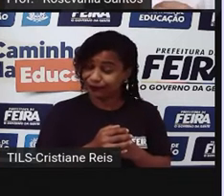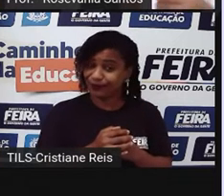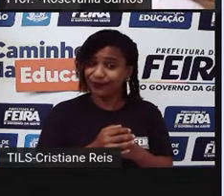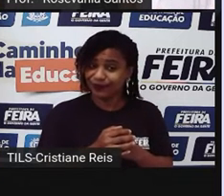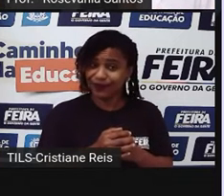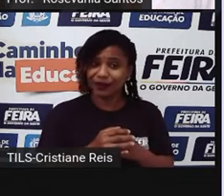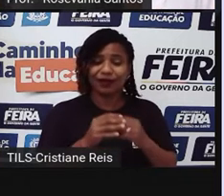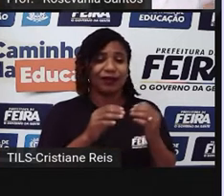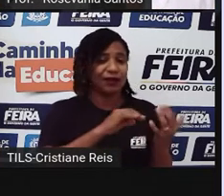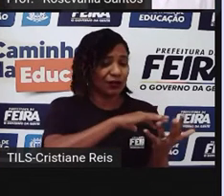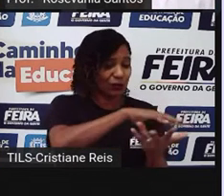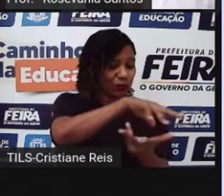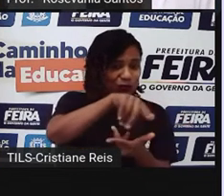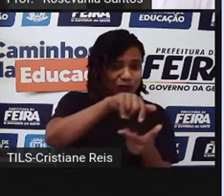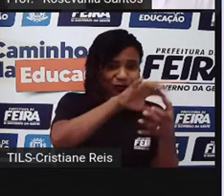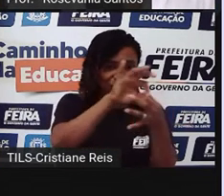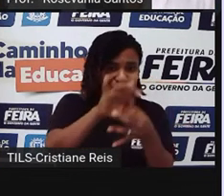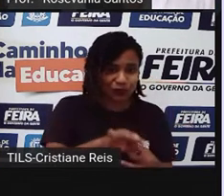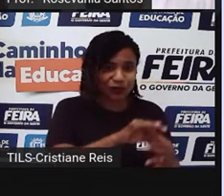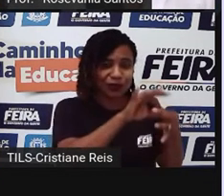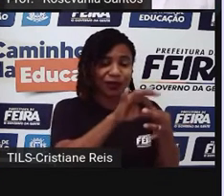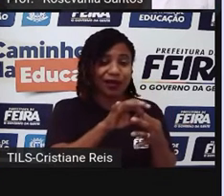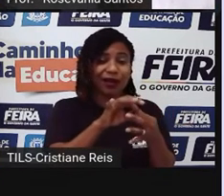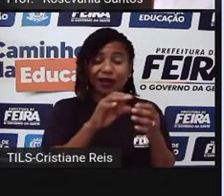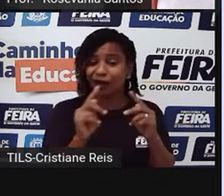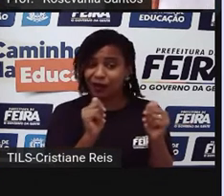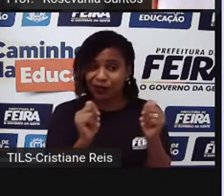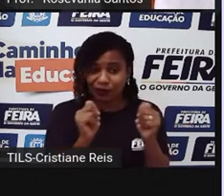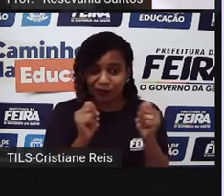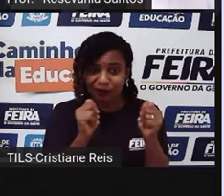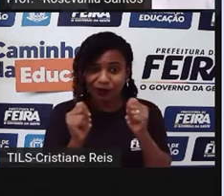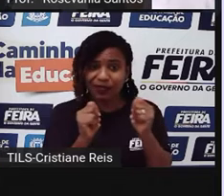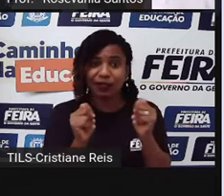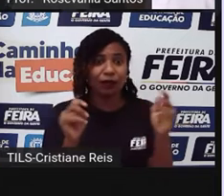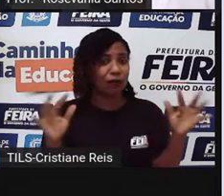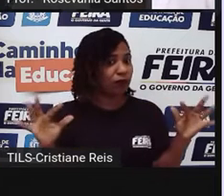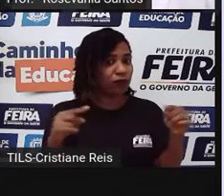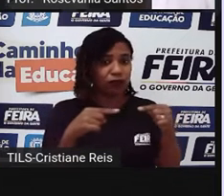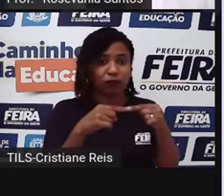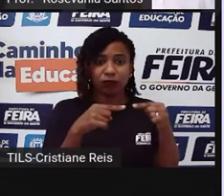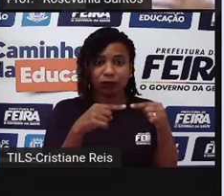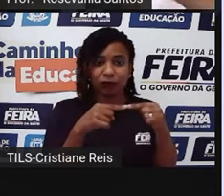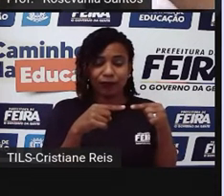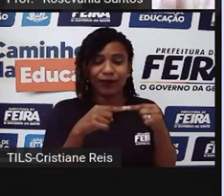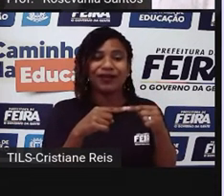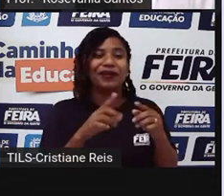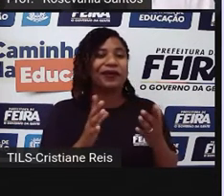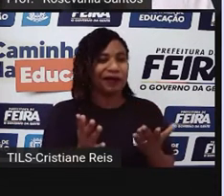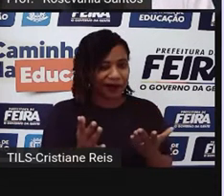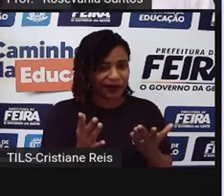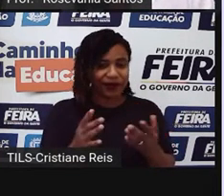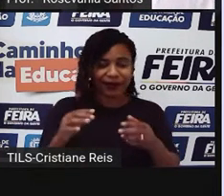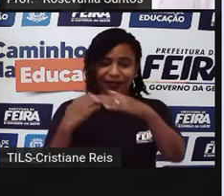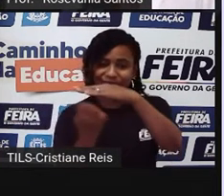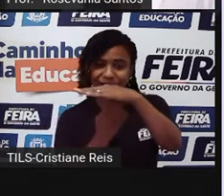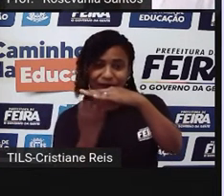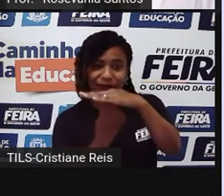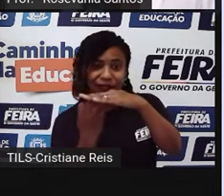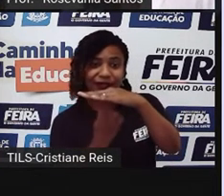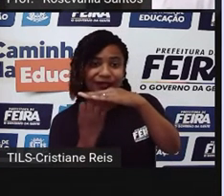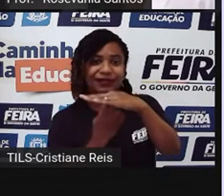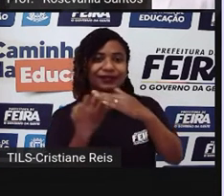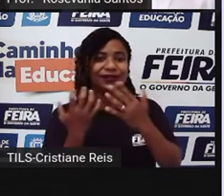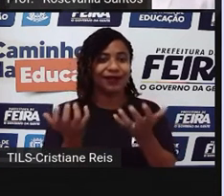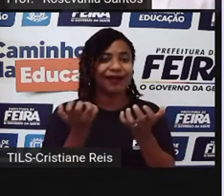empresas, elas começaram a se espalhar pelo mundo todo em busca de matéria-prima mais barata, em busca de energias, né, fontes